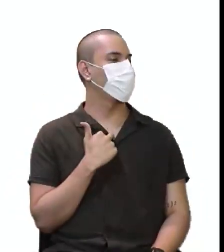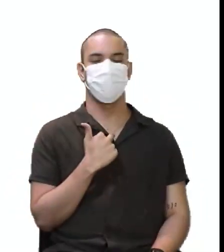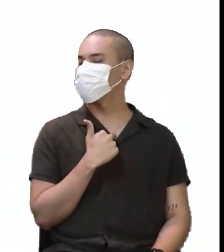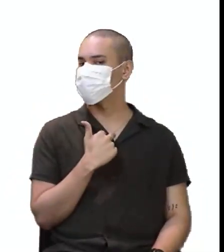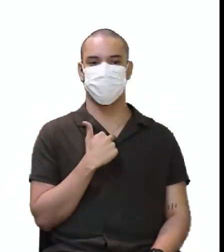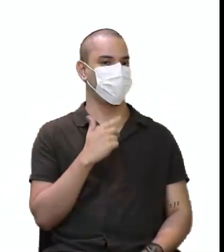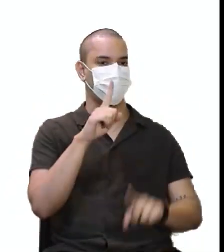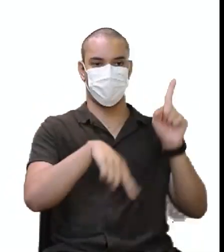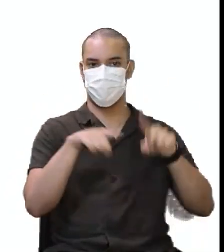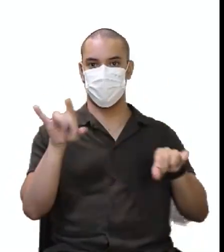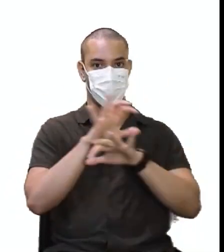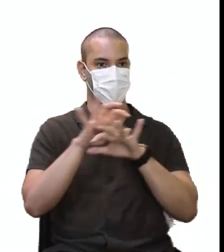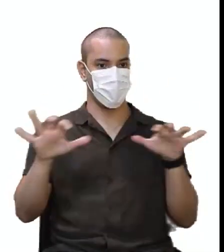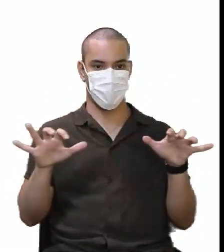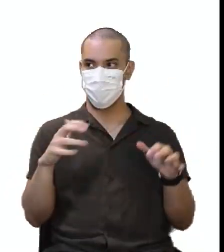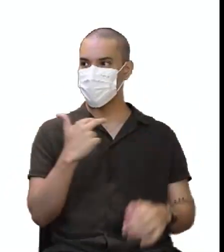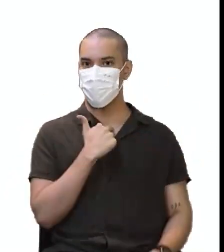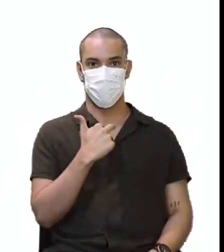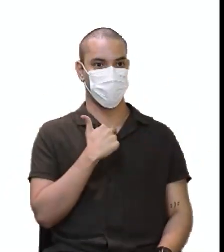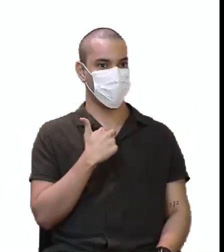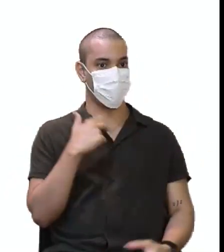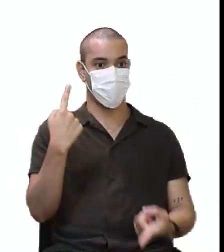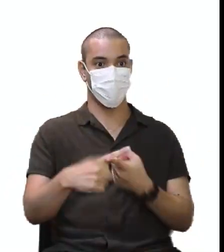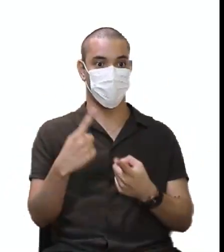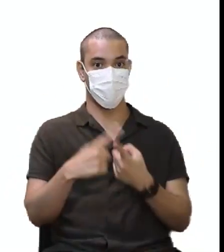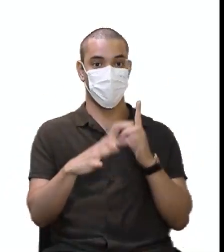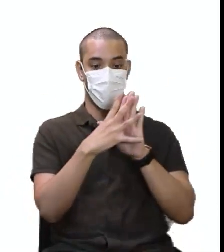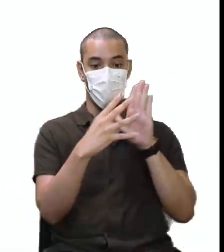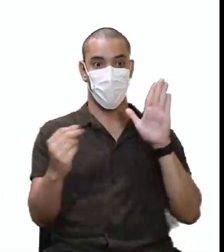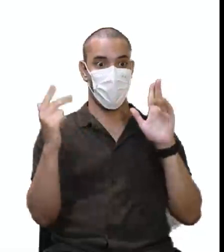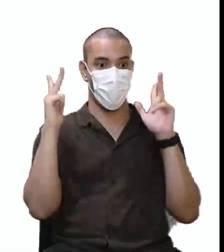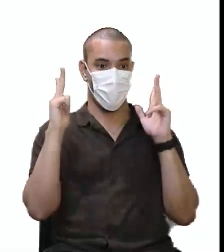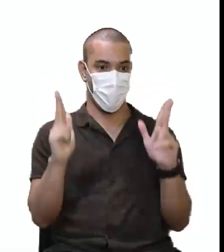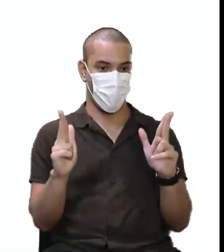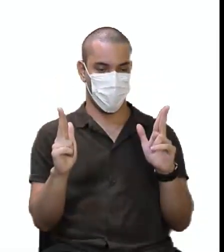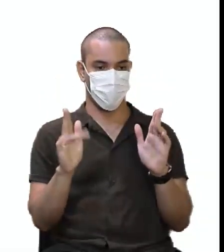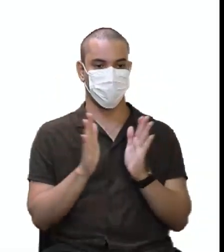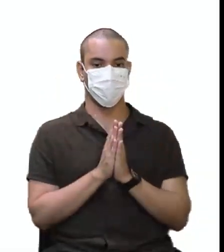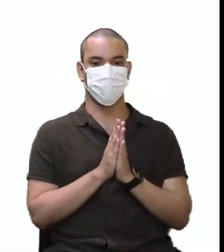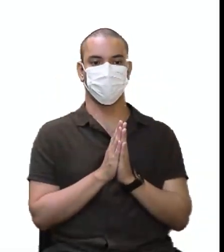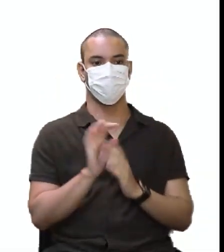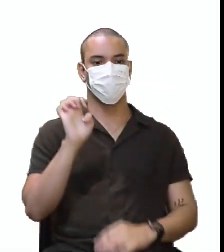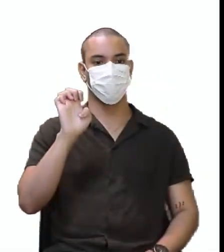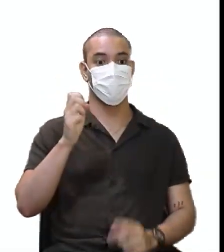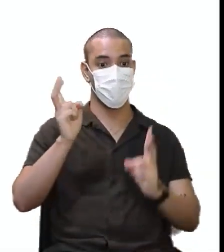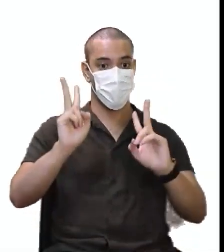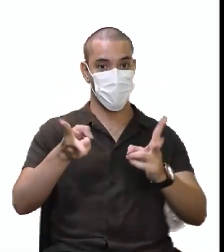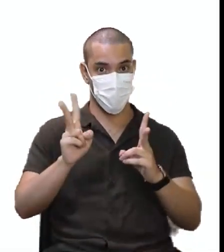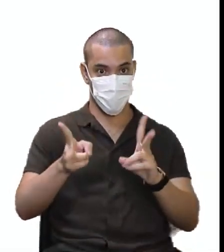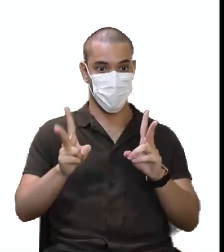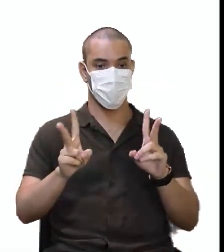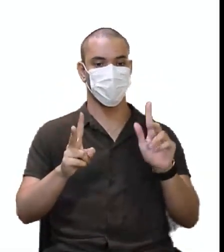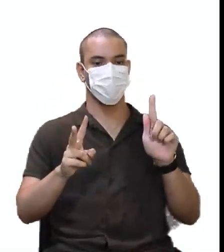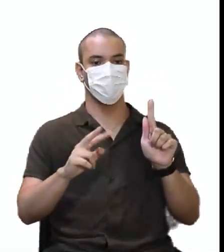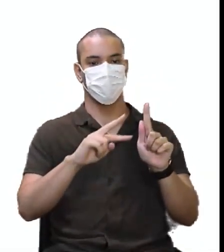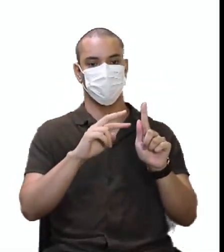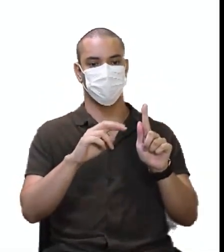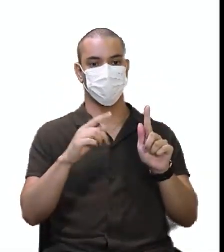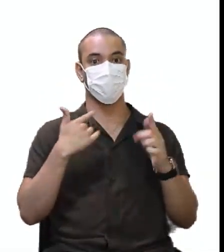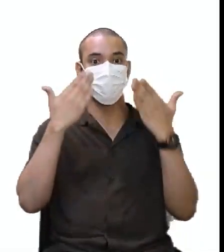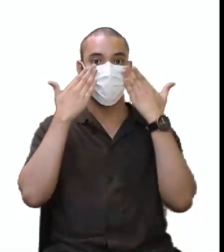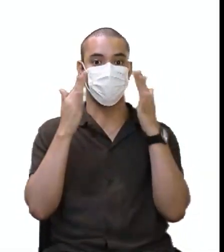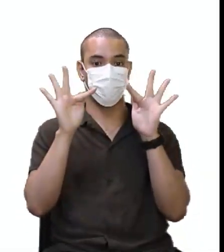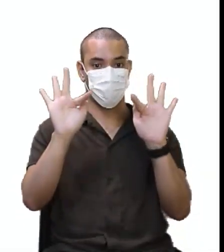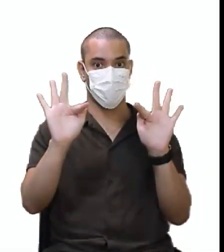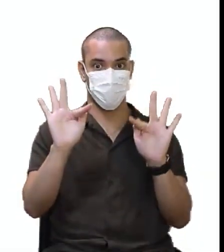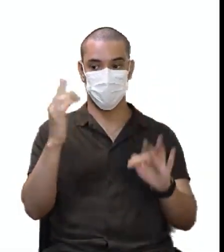ter variação no genótipo, gente. Elas são clones, tá? Letra E, o mesmo fenótipo, a gente sabe que uma